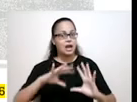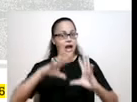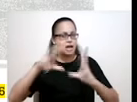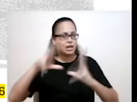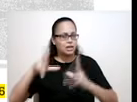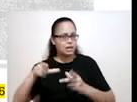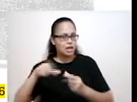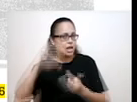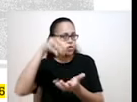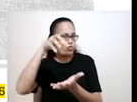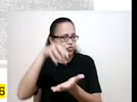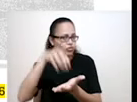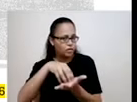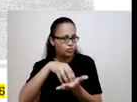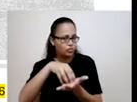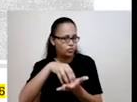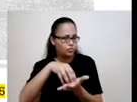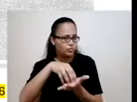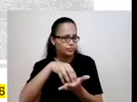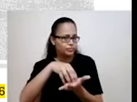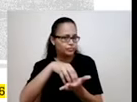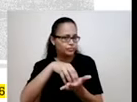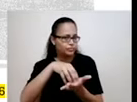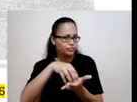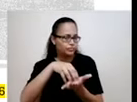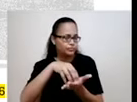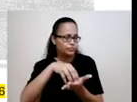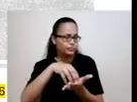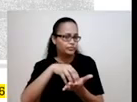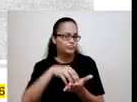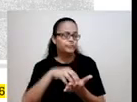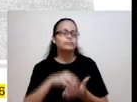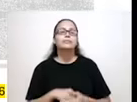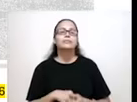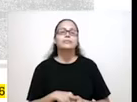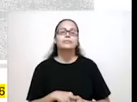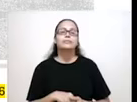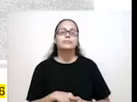ao centro, né? Então,